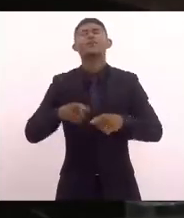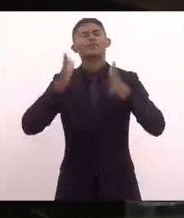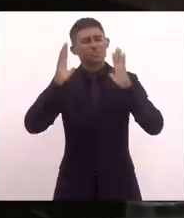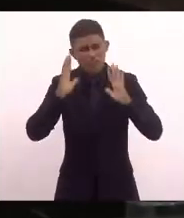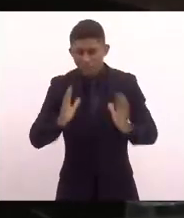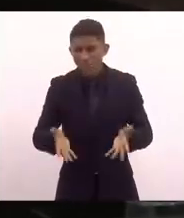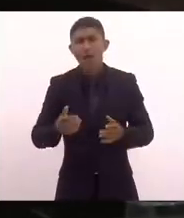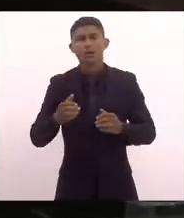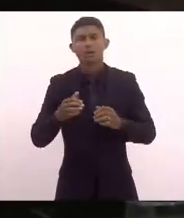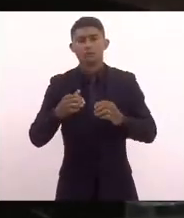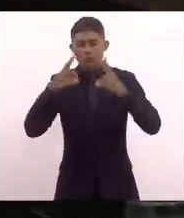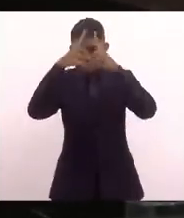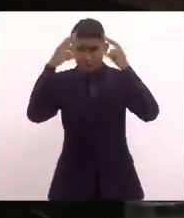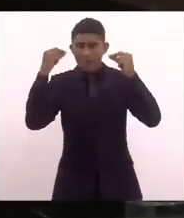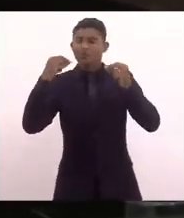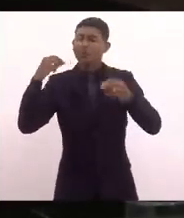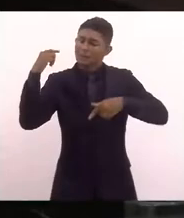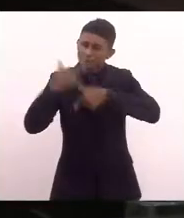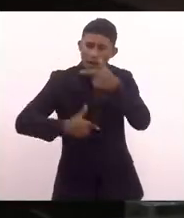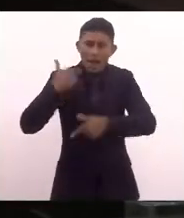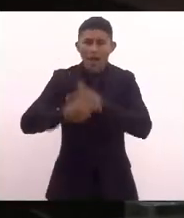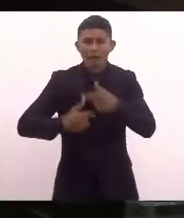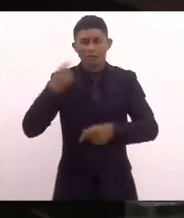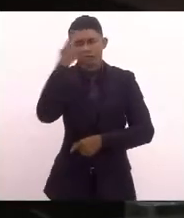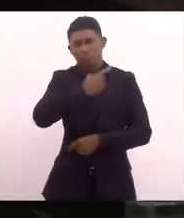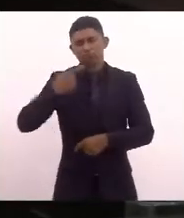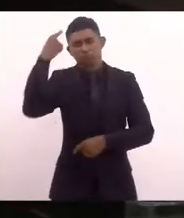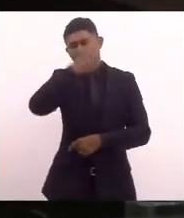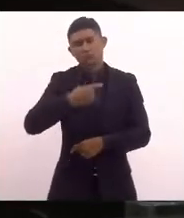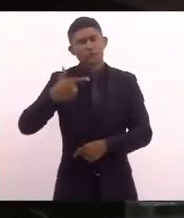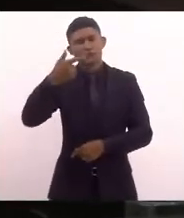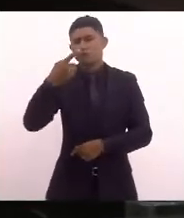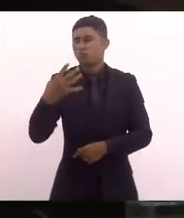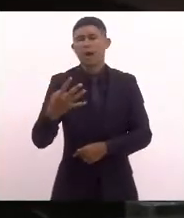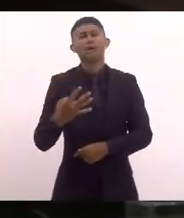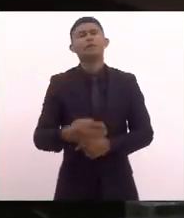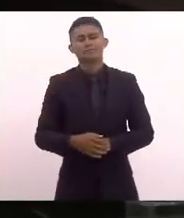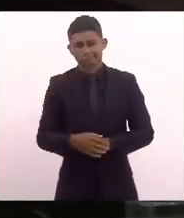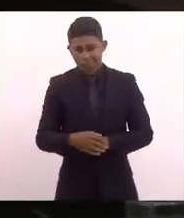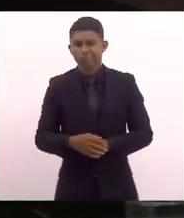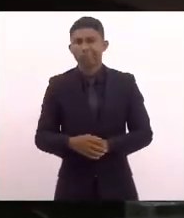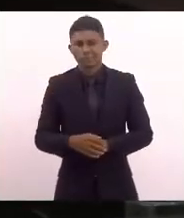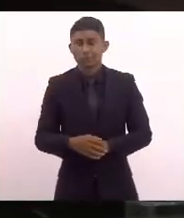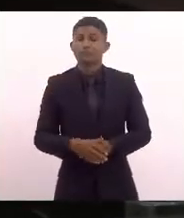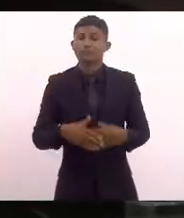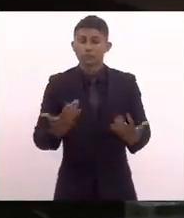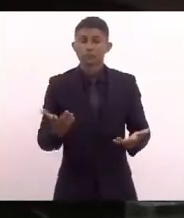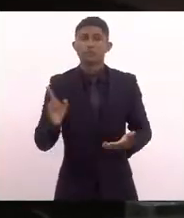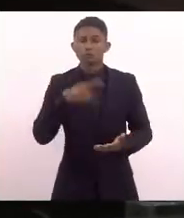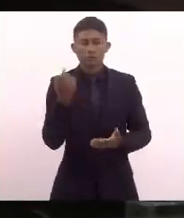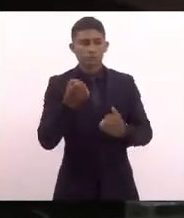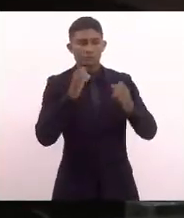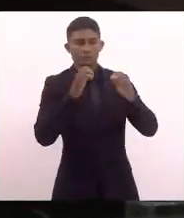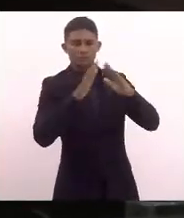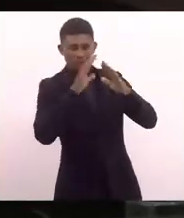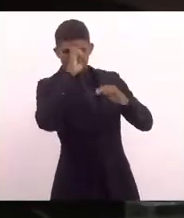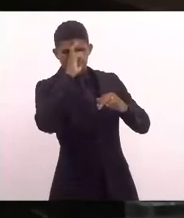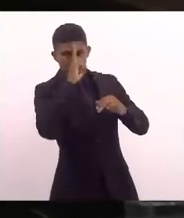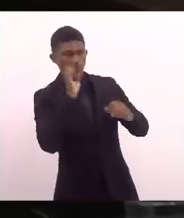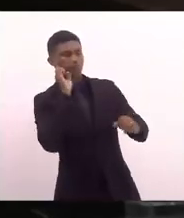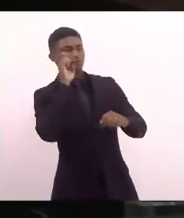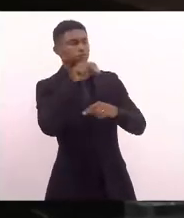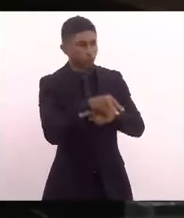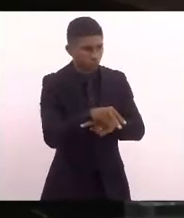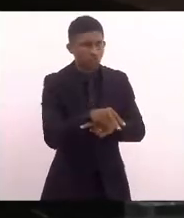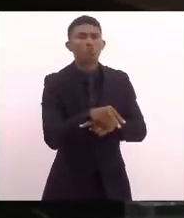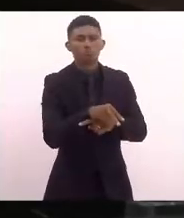24 horas no leito. O auxiliar e o técnico enfermagem, 24 horas no leito. A gente entra e sai da